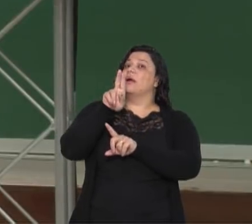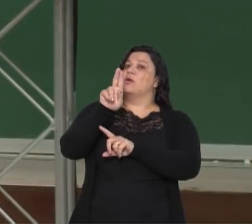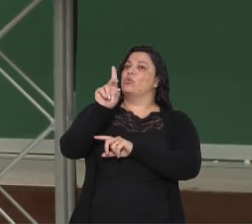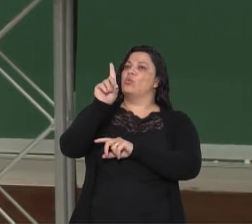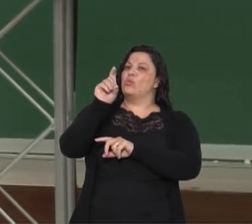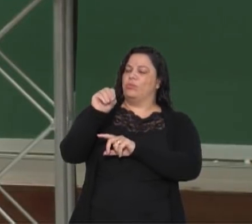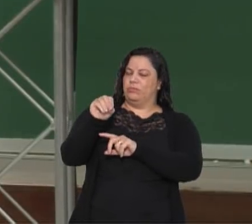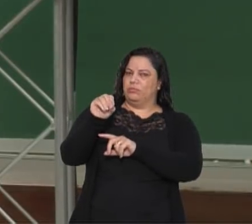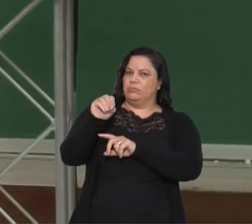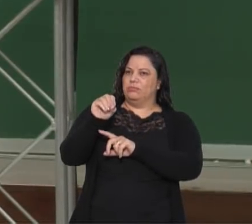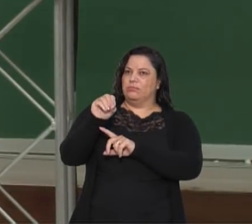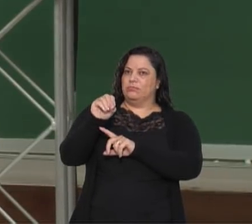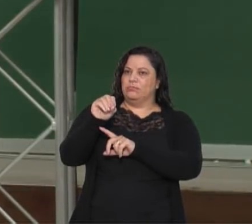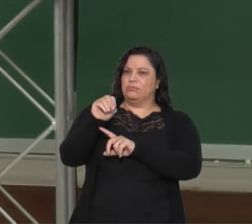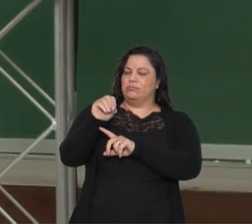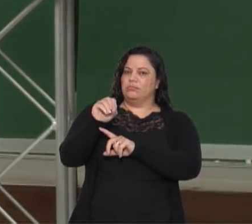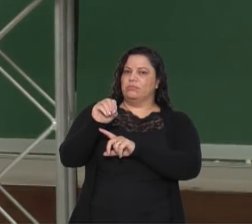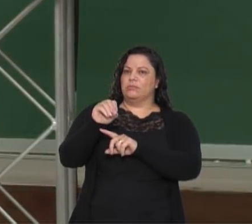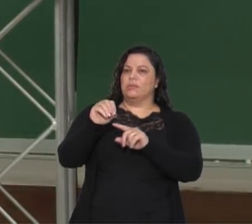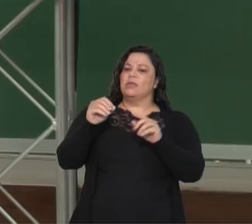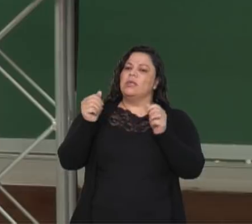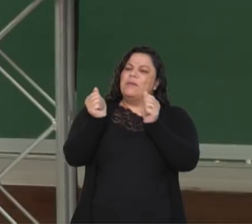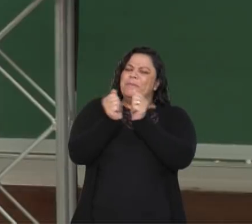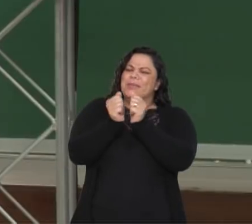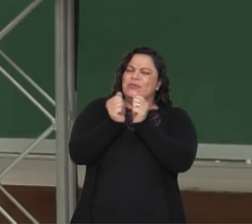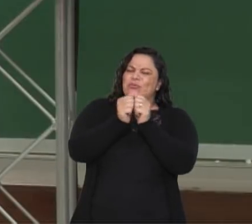as ondas elas estão mais próximas uma da outra.